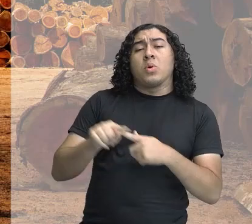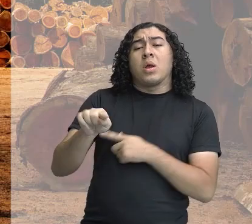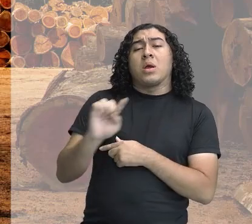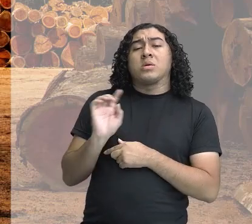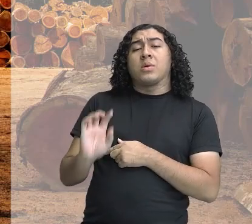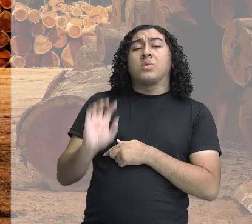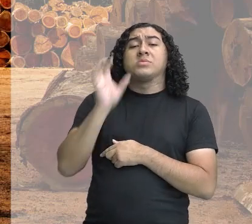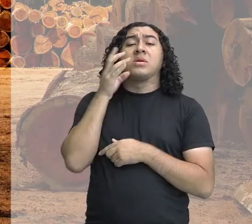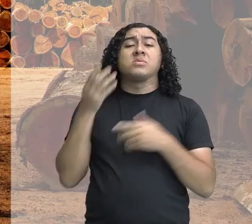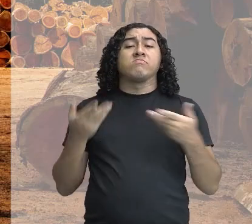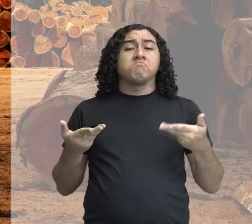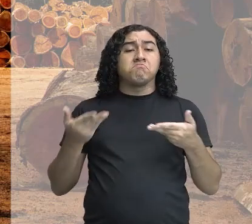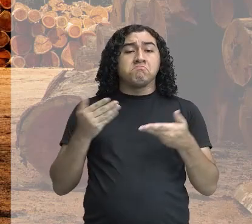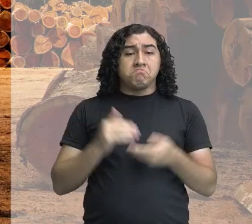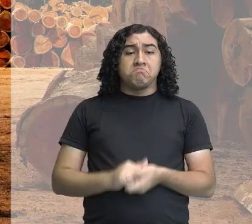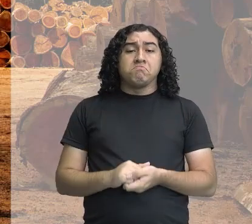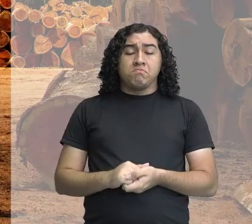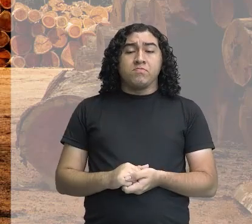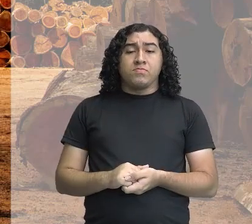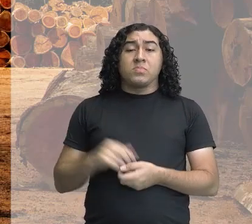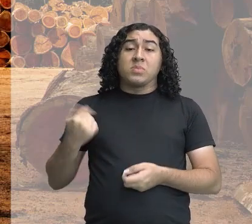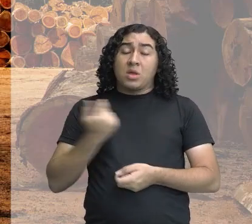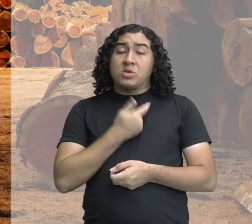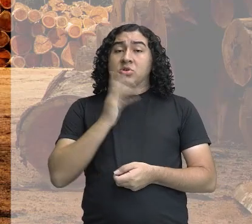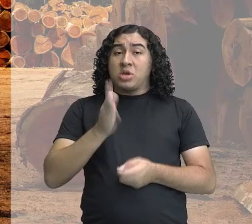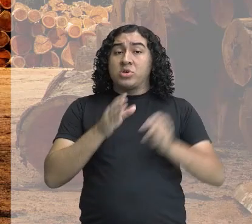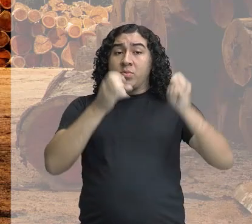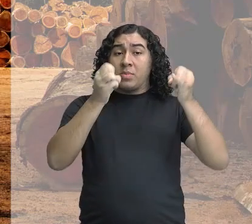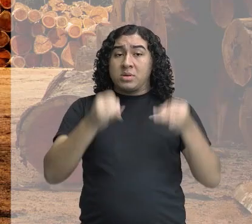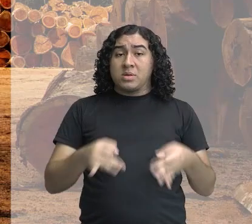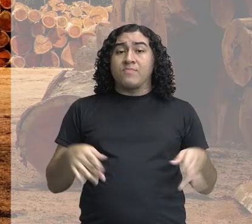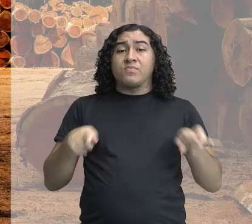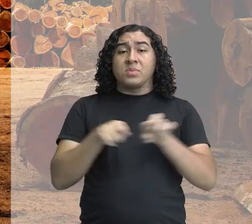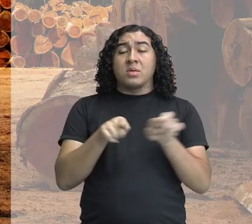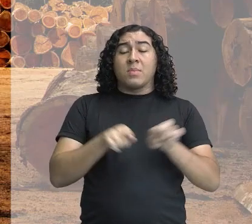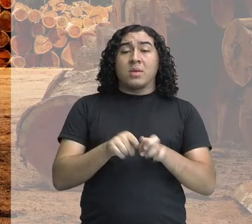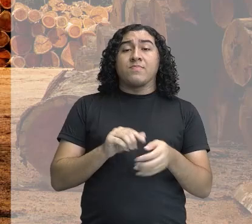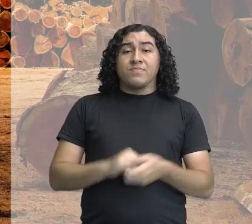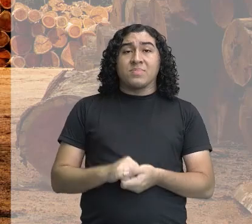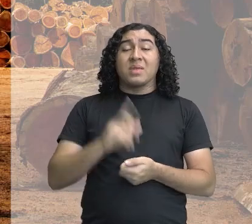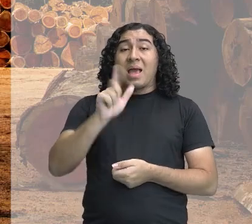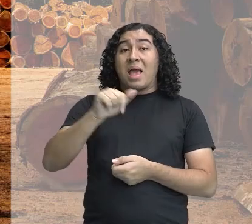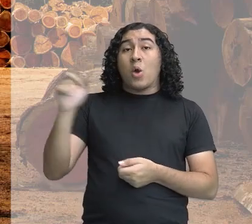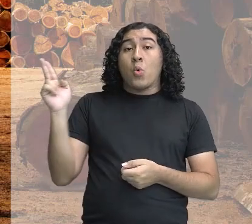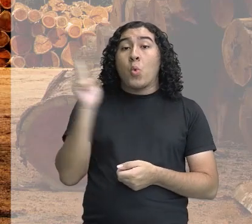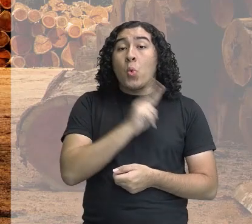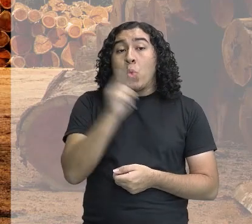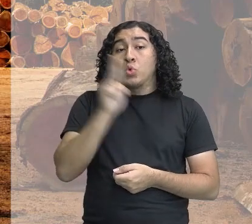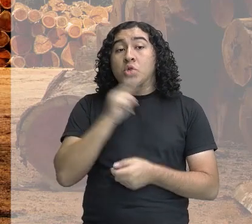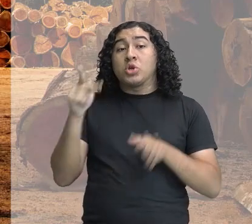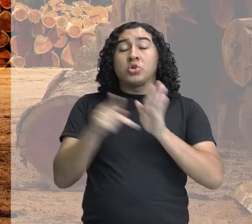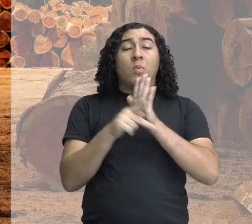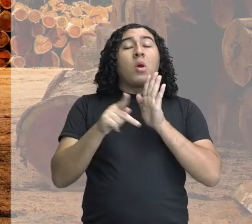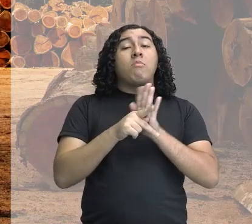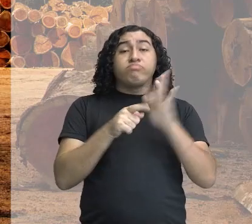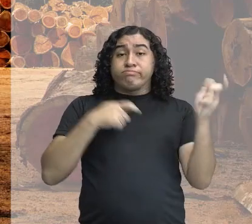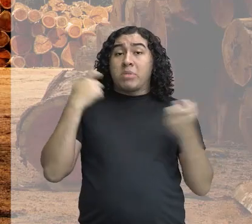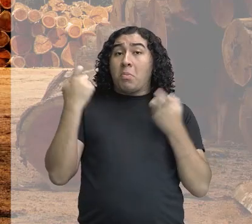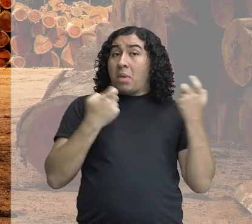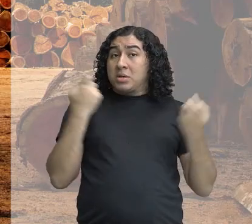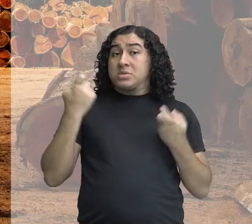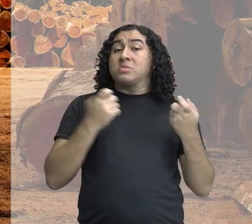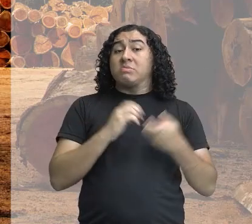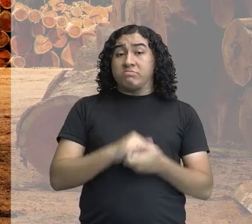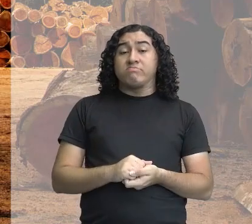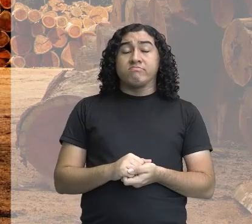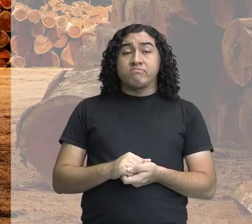desse desmatamento, né, professor? A gente já aborda esse assunto. Então, o desmatamento é uma das questões mais urgentes e